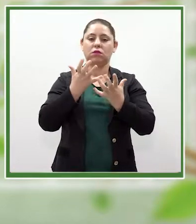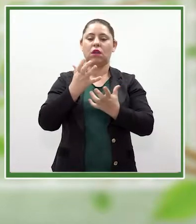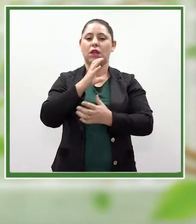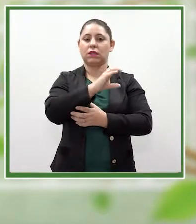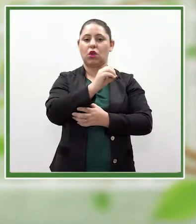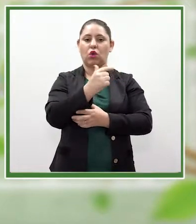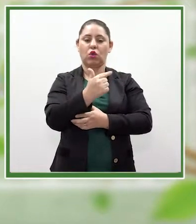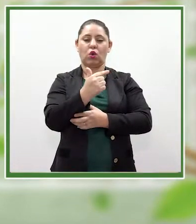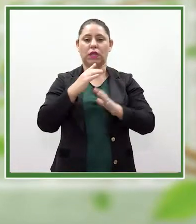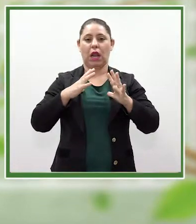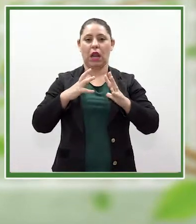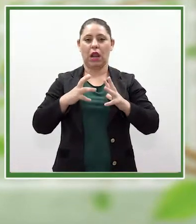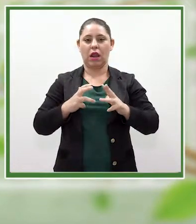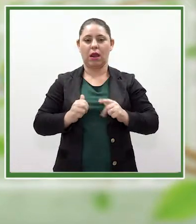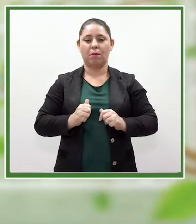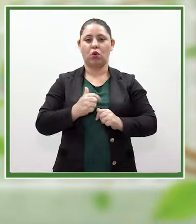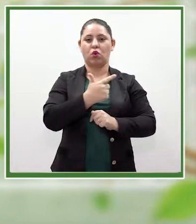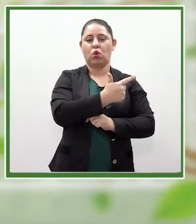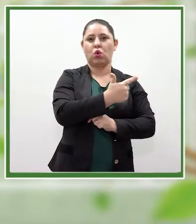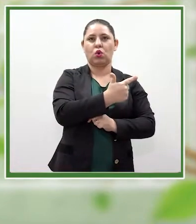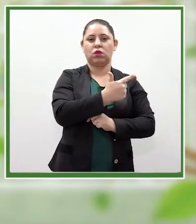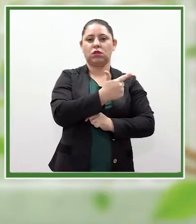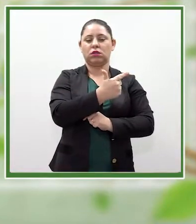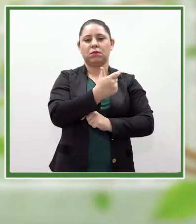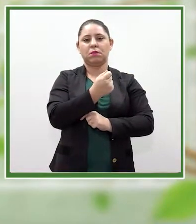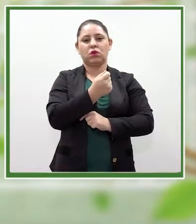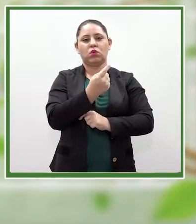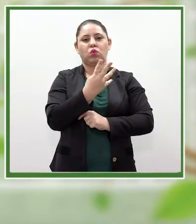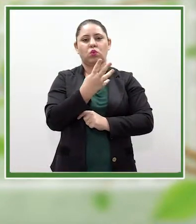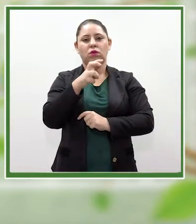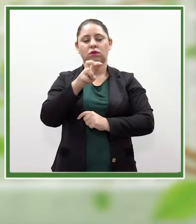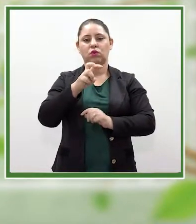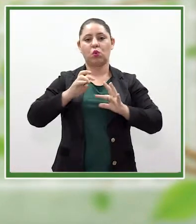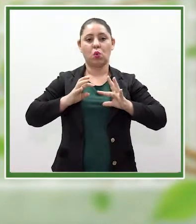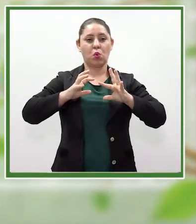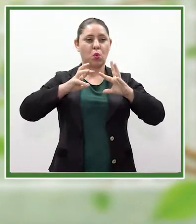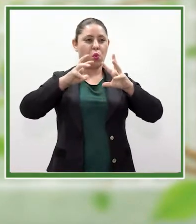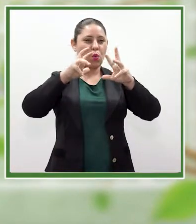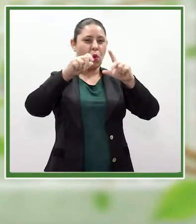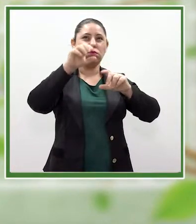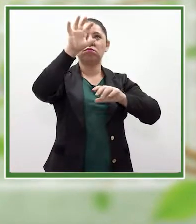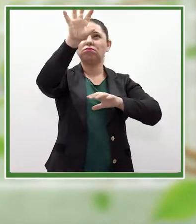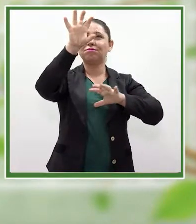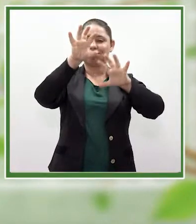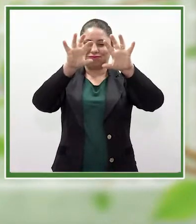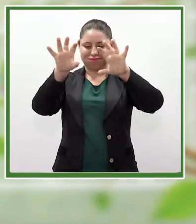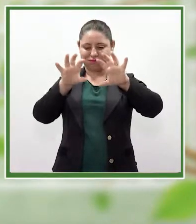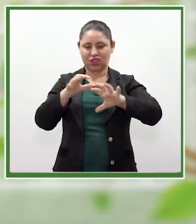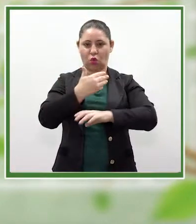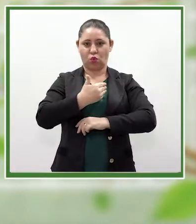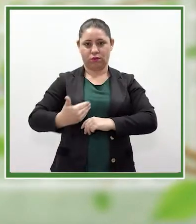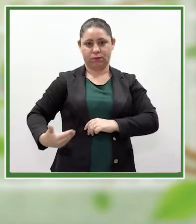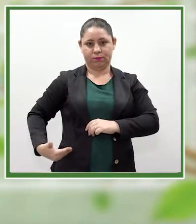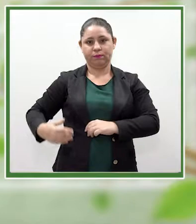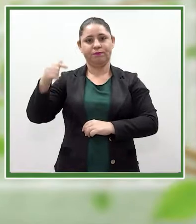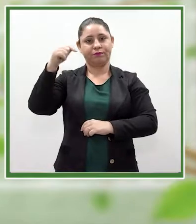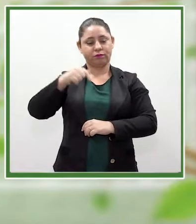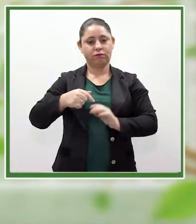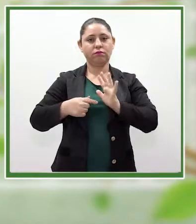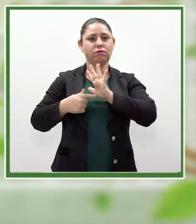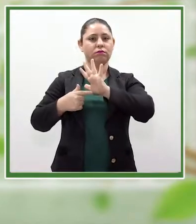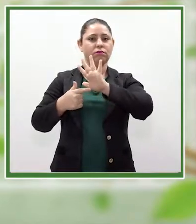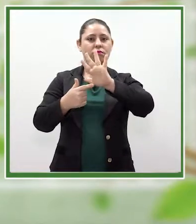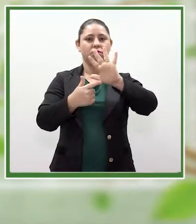mostrando aí o seu interesse de se tornar carbono neutro a partir de 2045. Vejam que todas